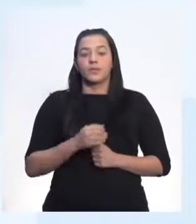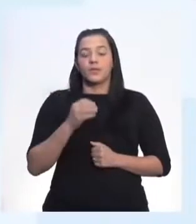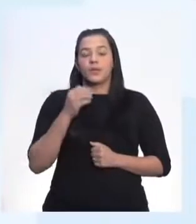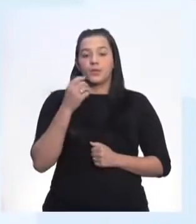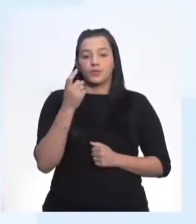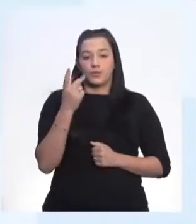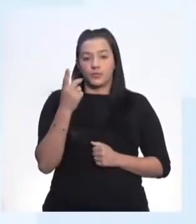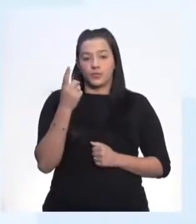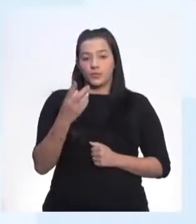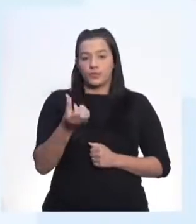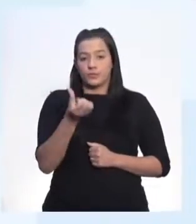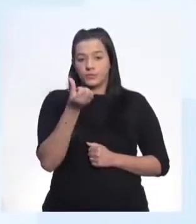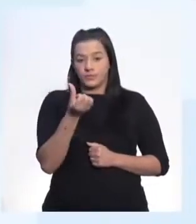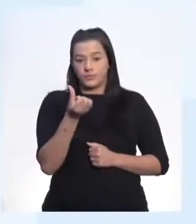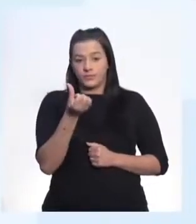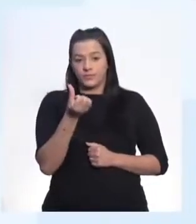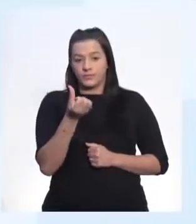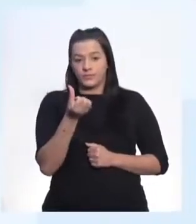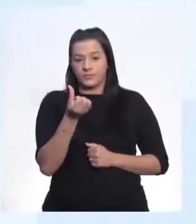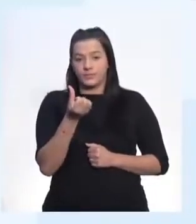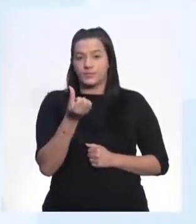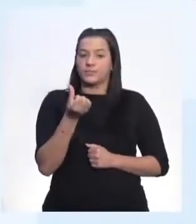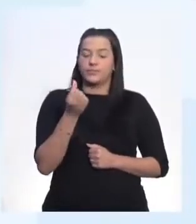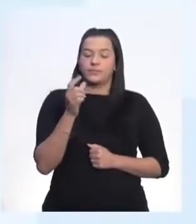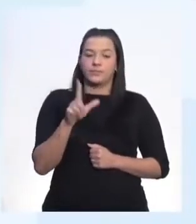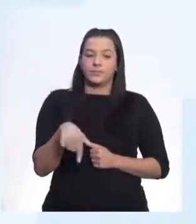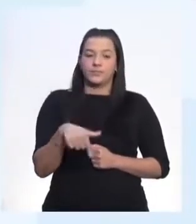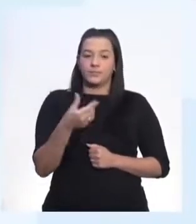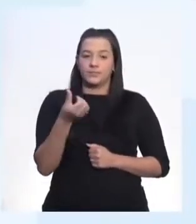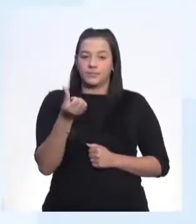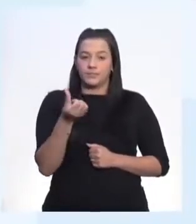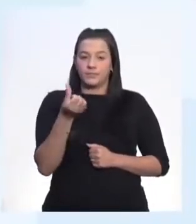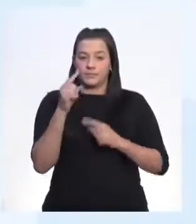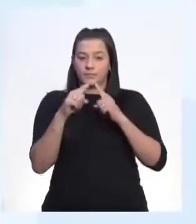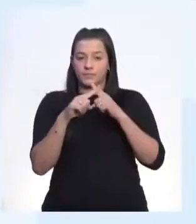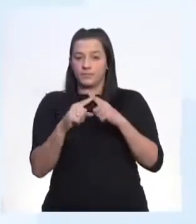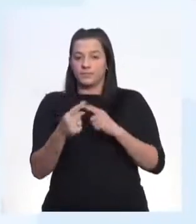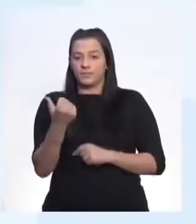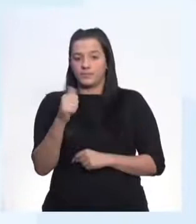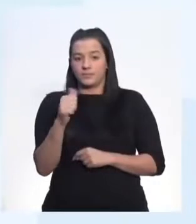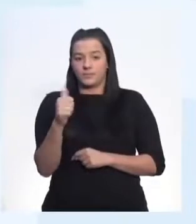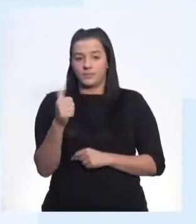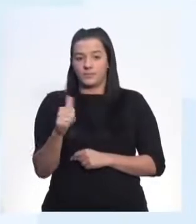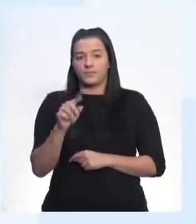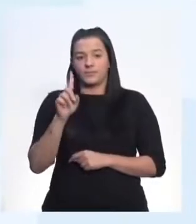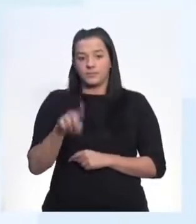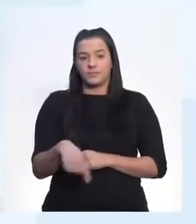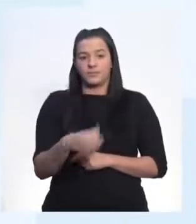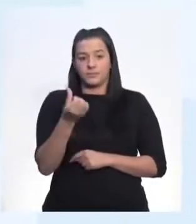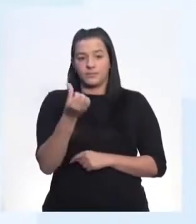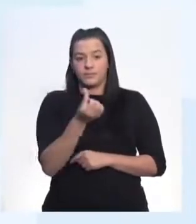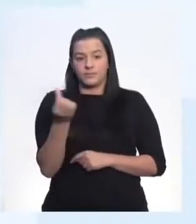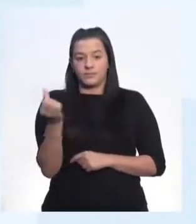2, vai dar 6. Então, a minha continha vai sobrar 6 vezes 11, que é